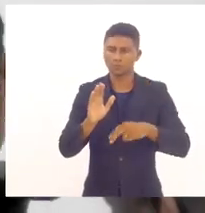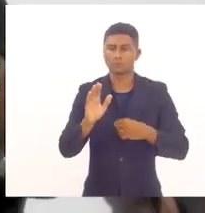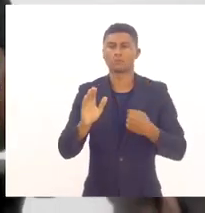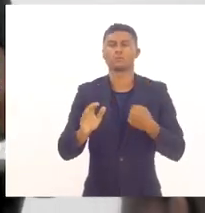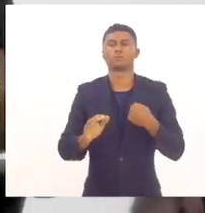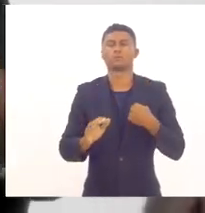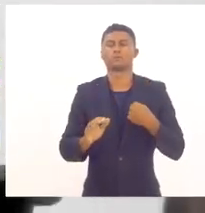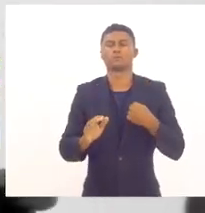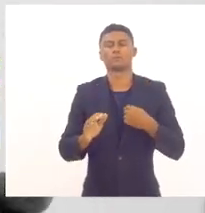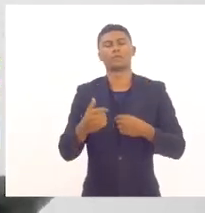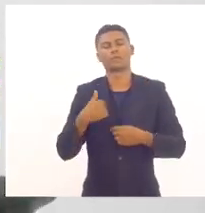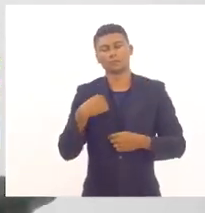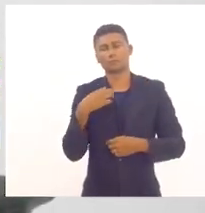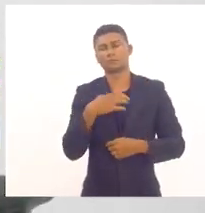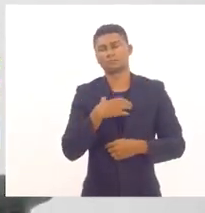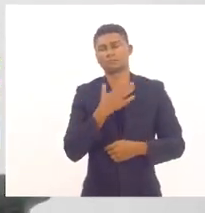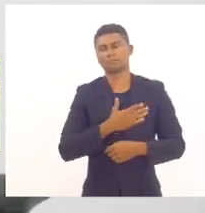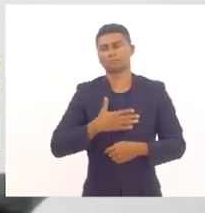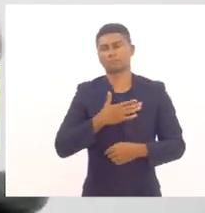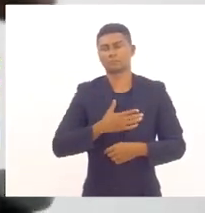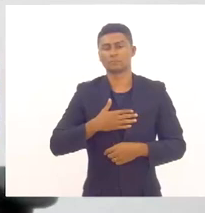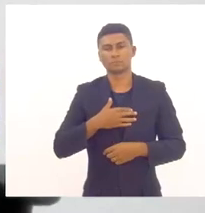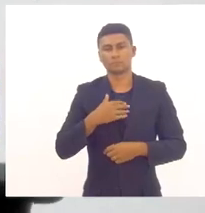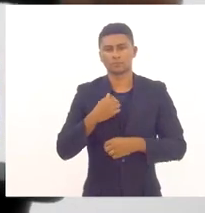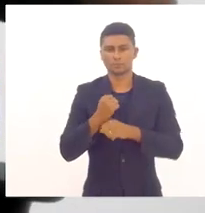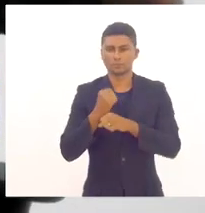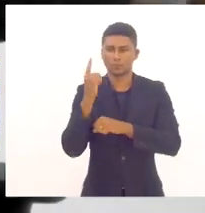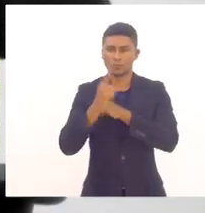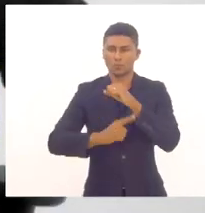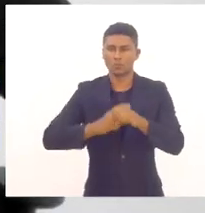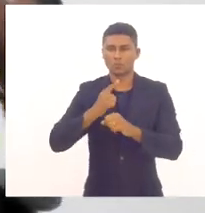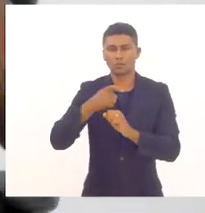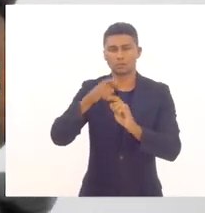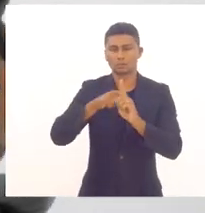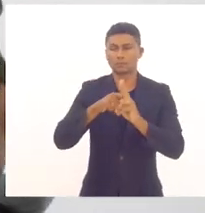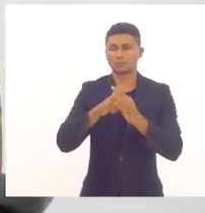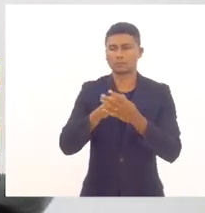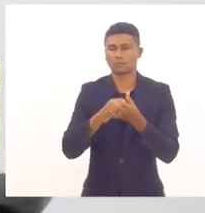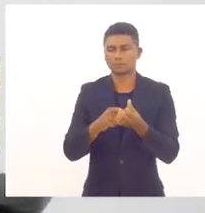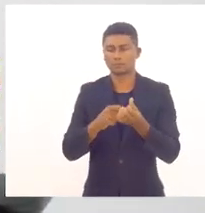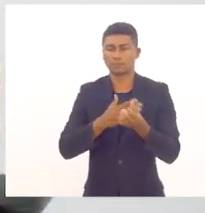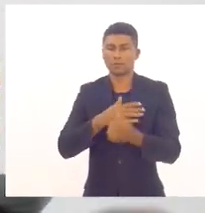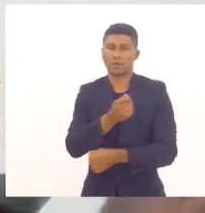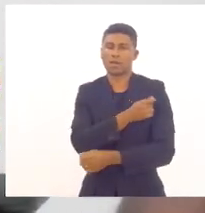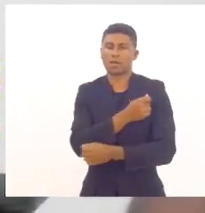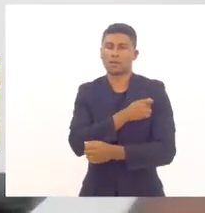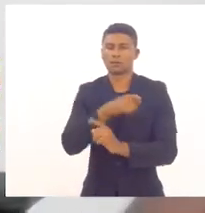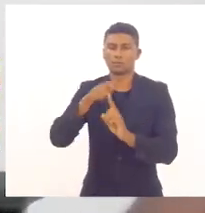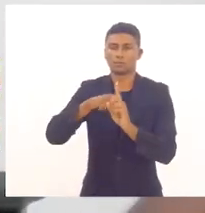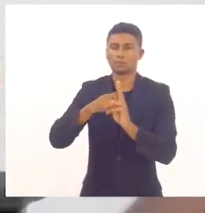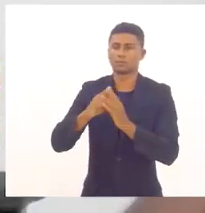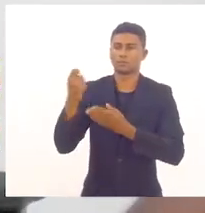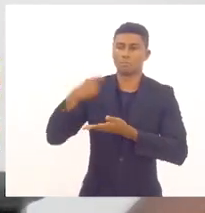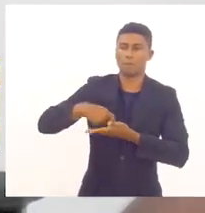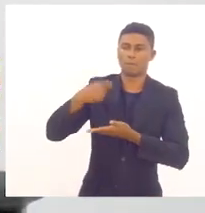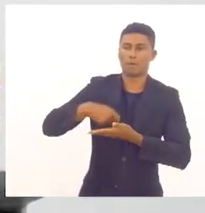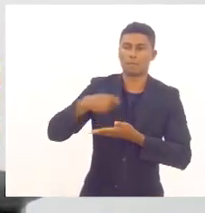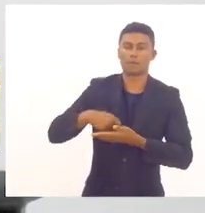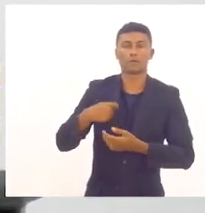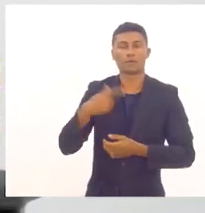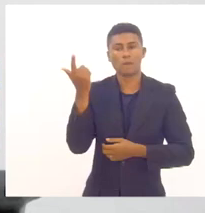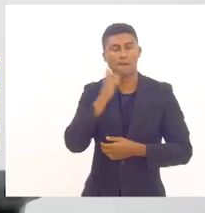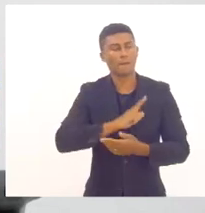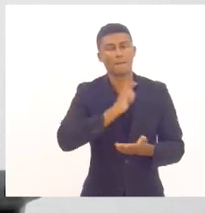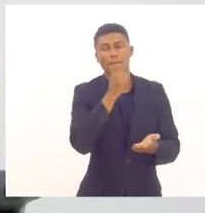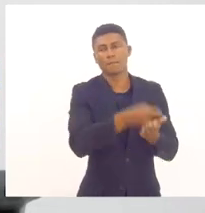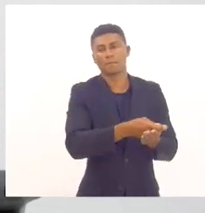tive o prazer de, durante um ano e meio, com a mensalidade dos meus alunos, com Capoeira Angola, pagar água, luz